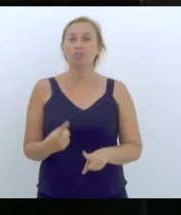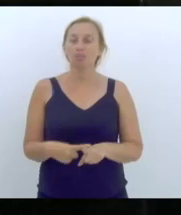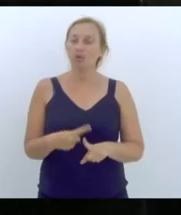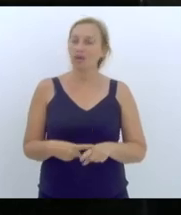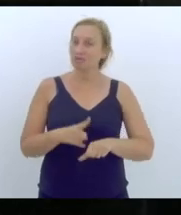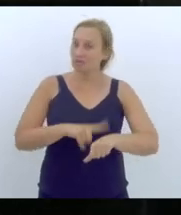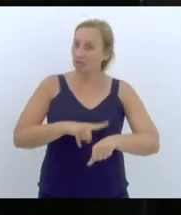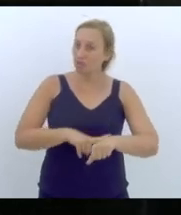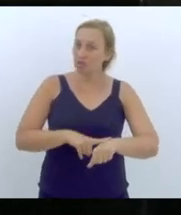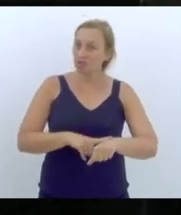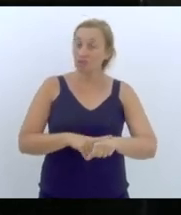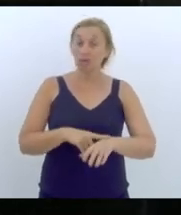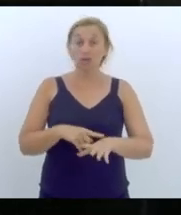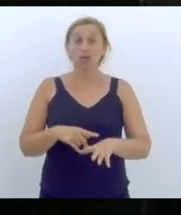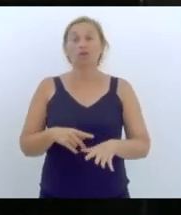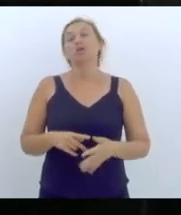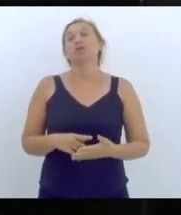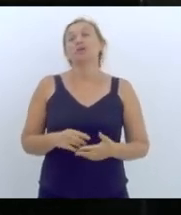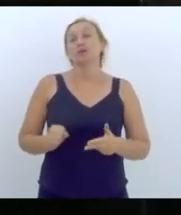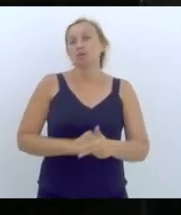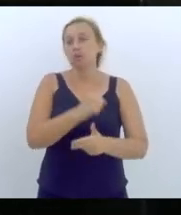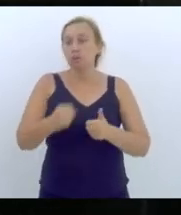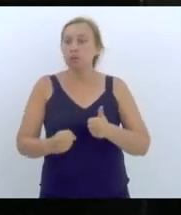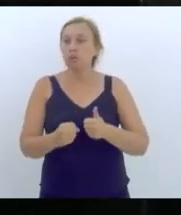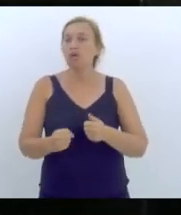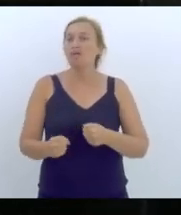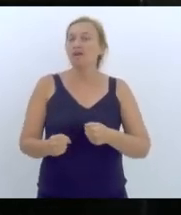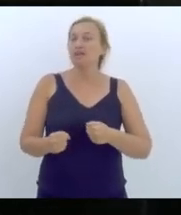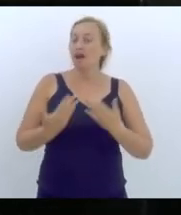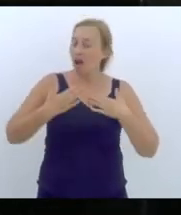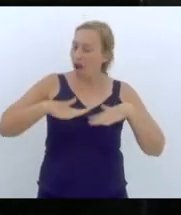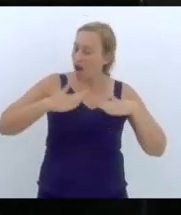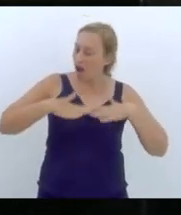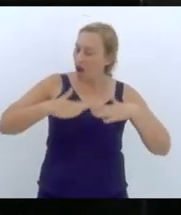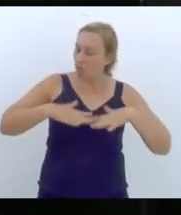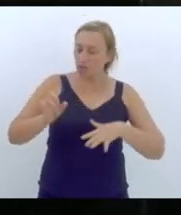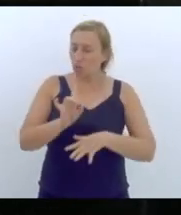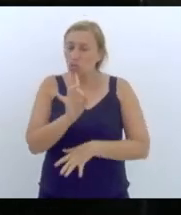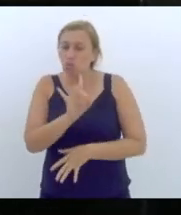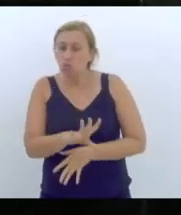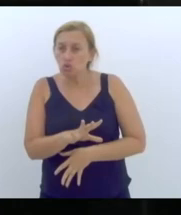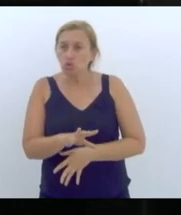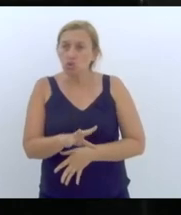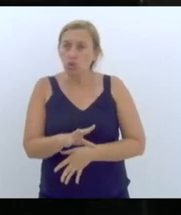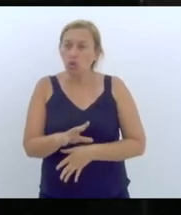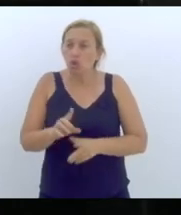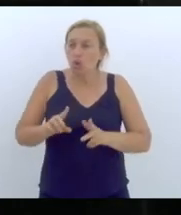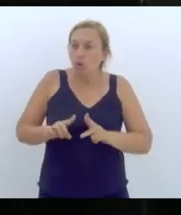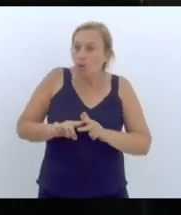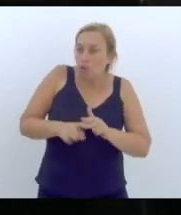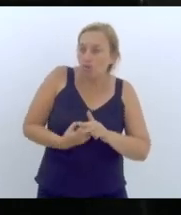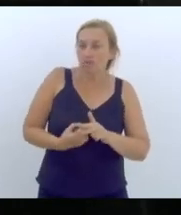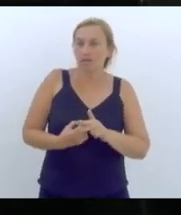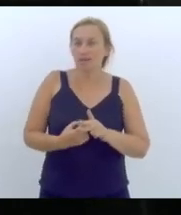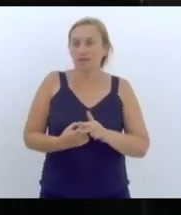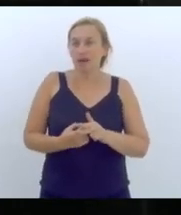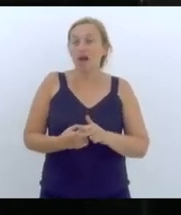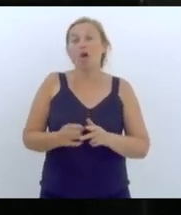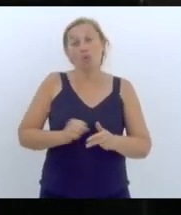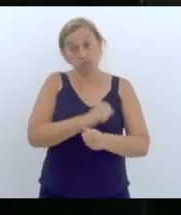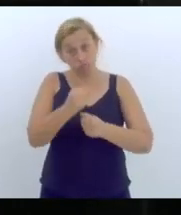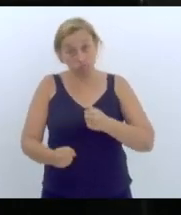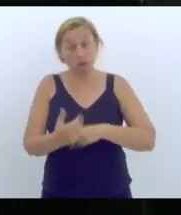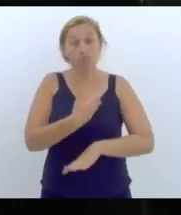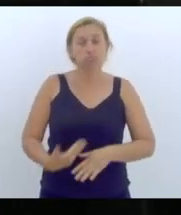nesse momento que o poder público vai ter a tranquilidade de não só reconstruir, o poder público vai